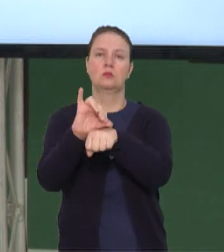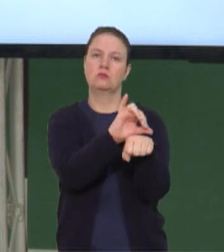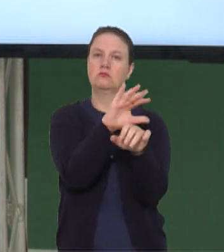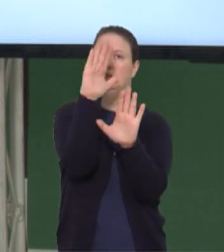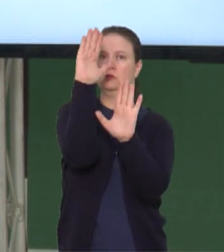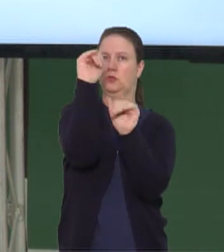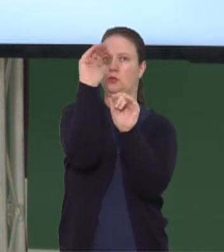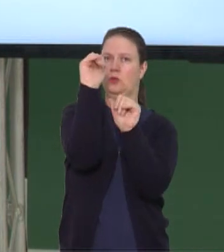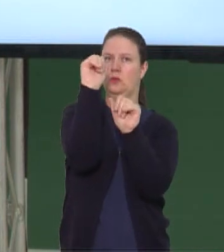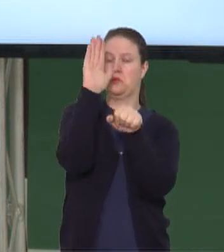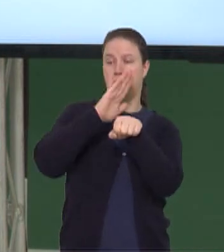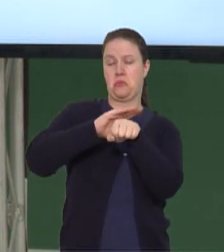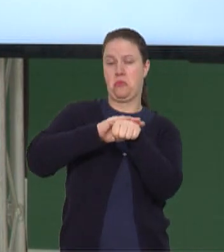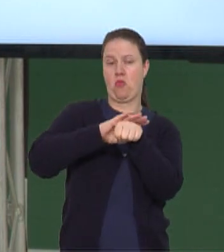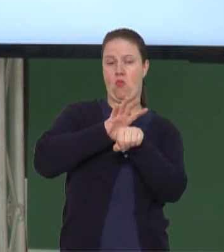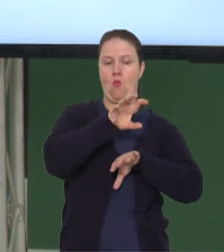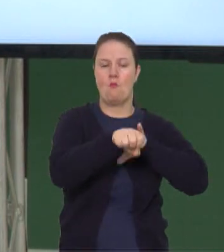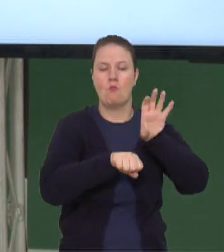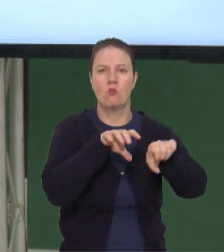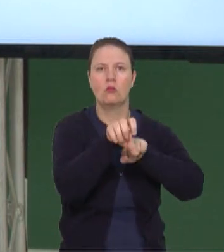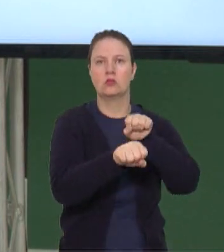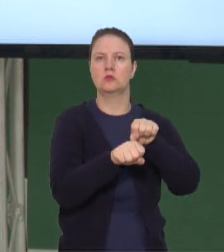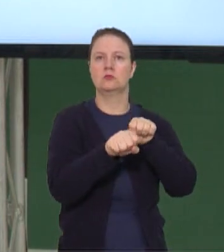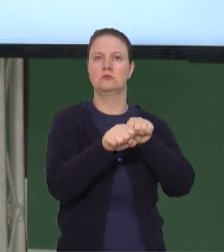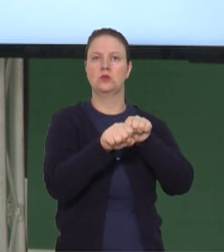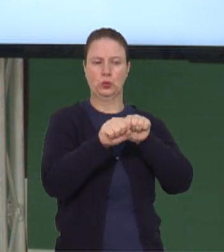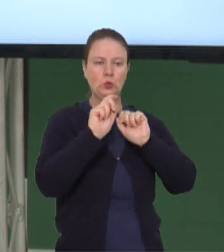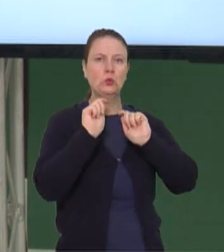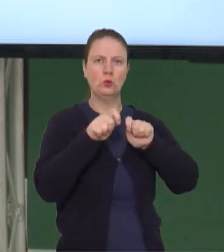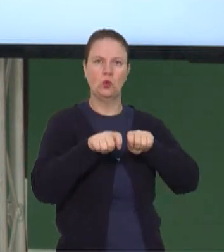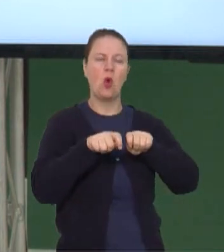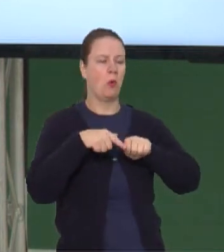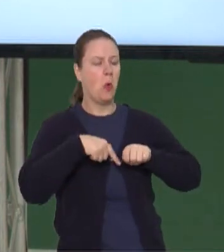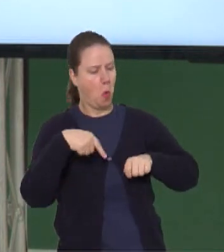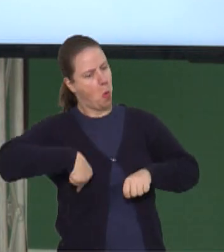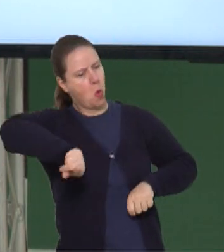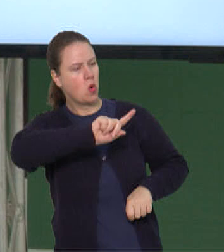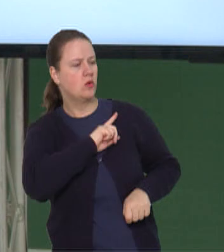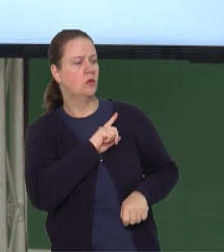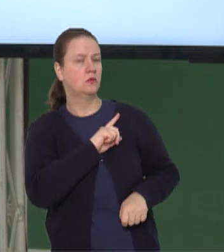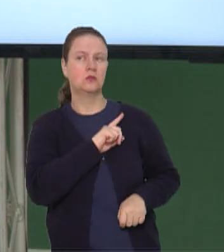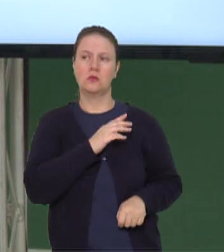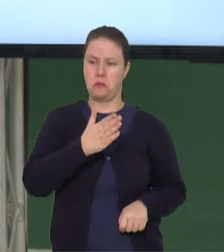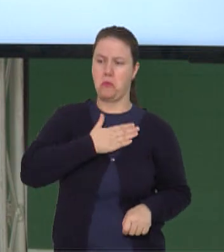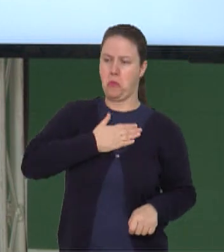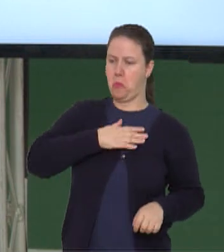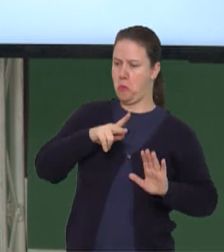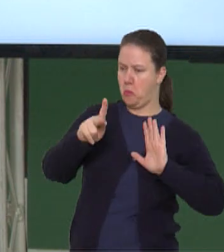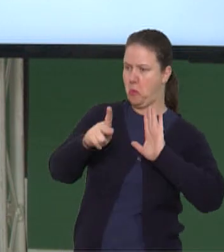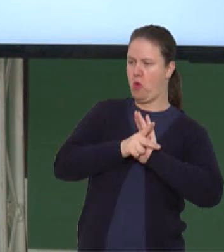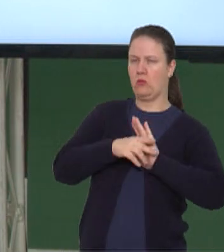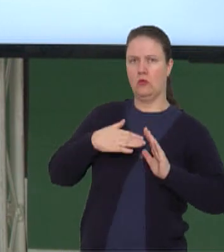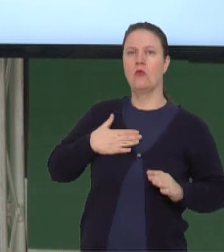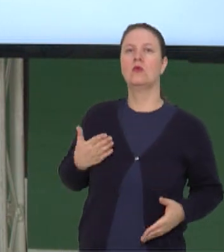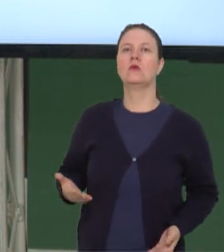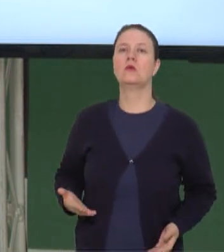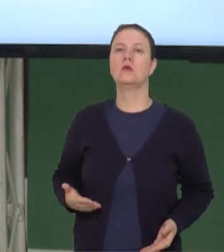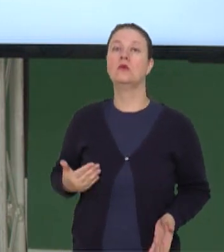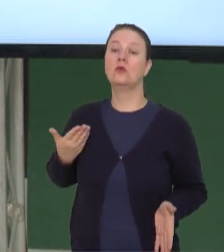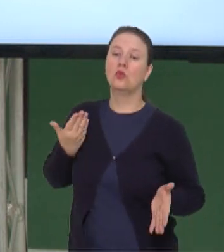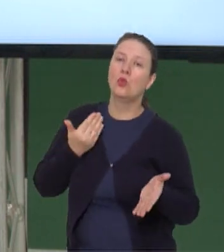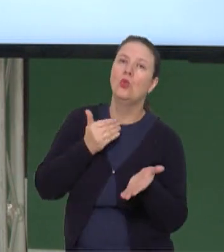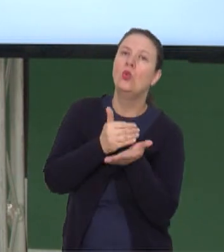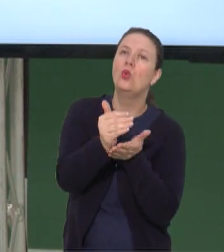Porque é uma possessão espanhola, né, da Espanha, então eles já tentaram falar, ó, aqui é nosso e ninguém vai vir, né? Porque sempre tem isso, né? Quando se inicia